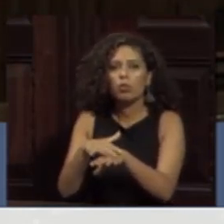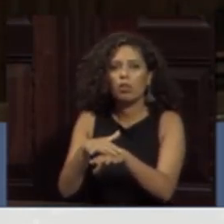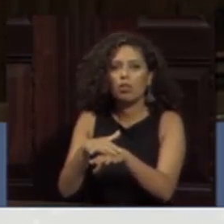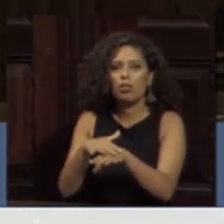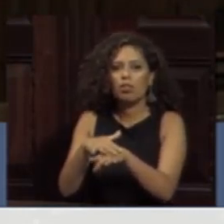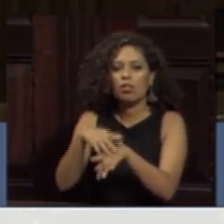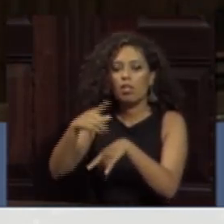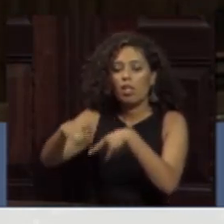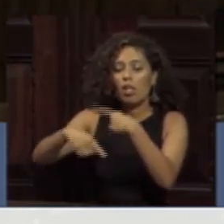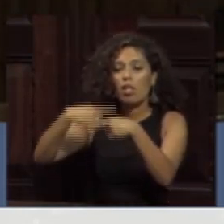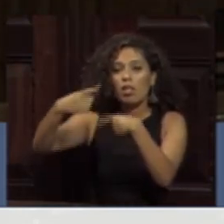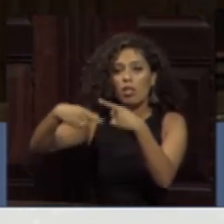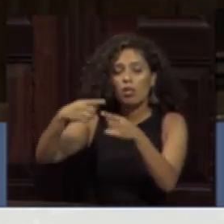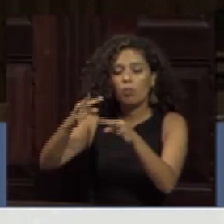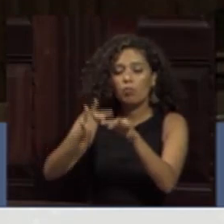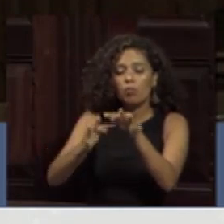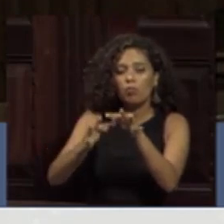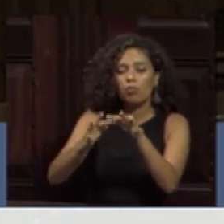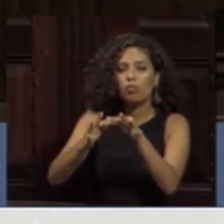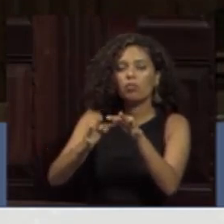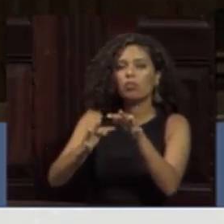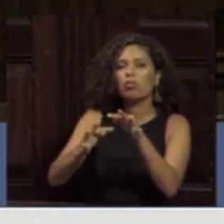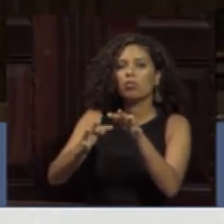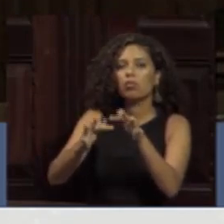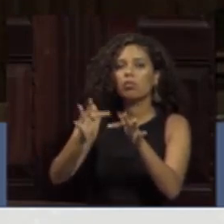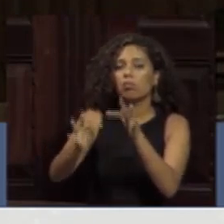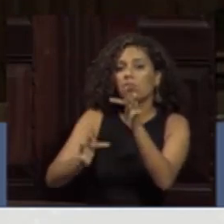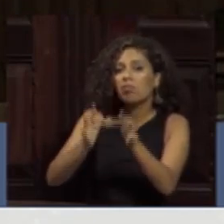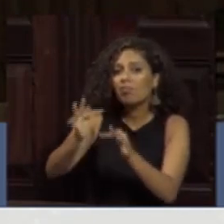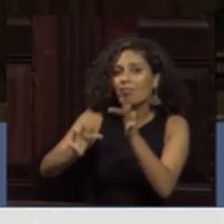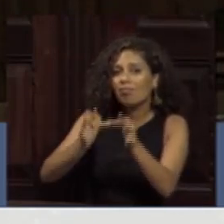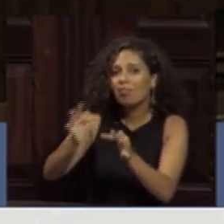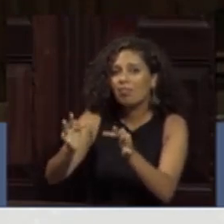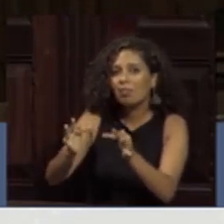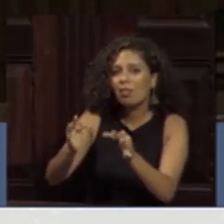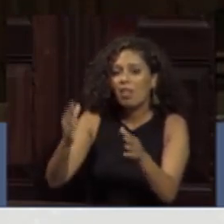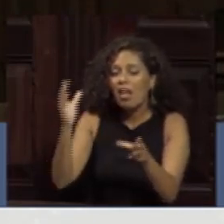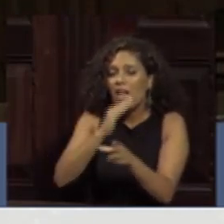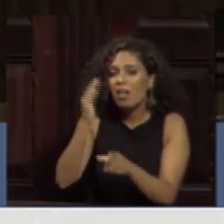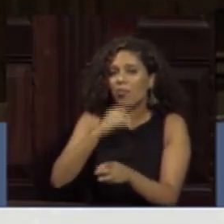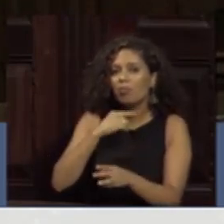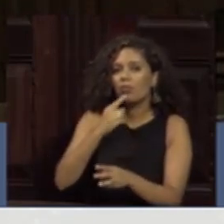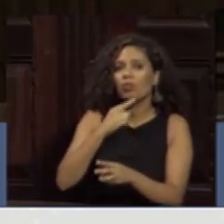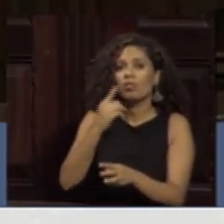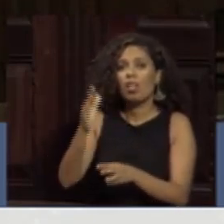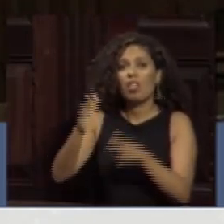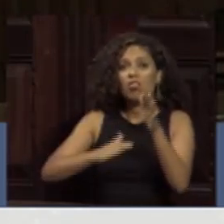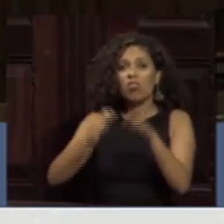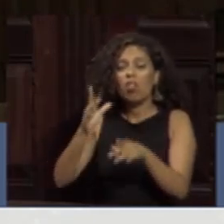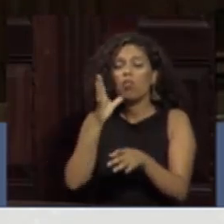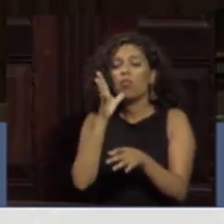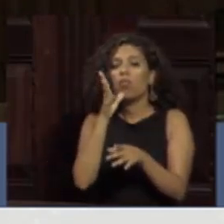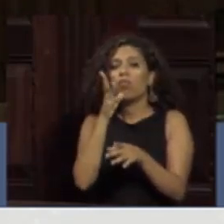do tratamento se dá 6 meses a 1 ano depois, quando existe